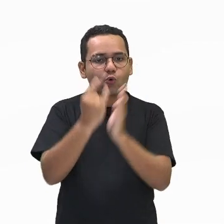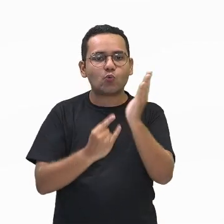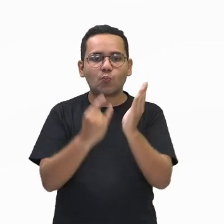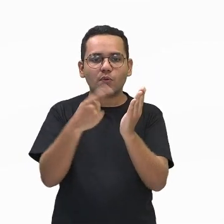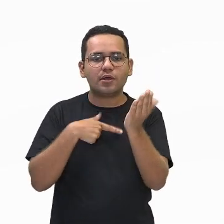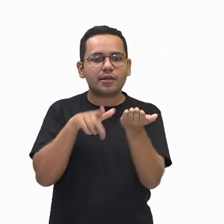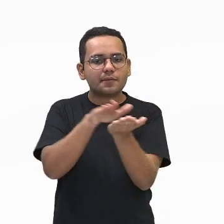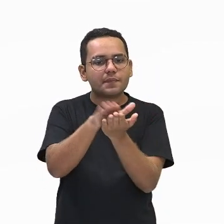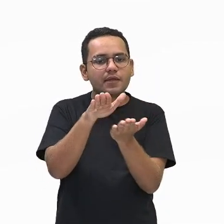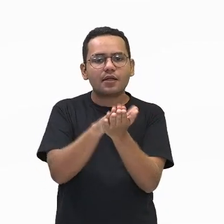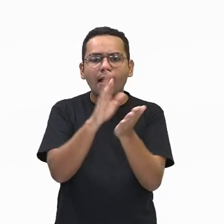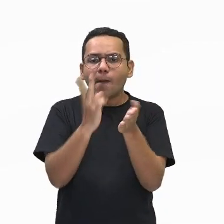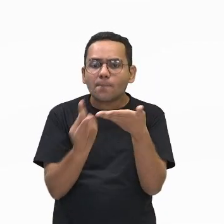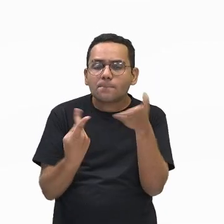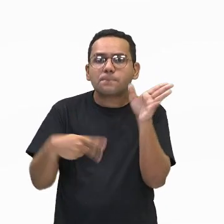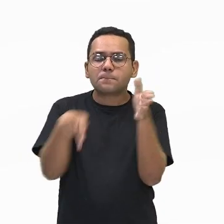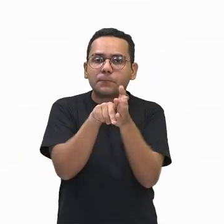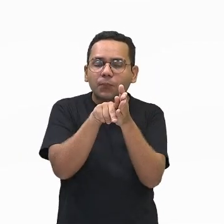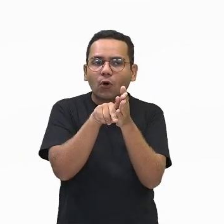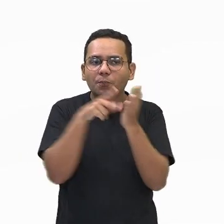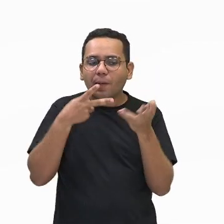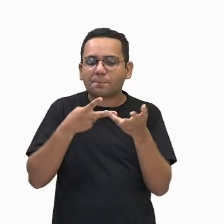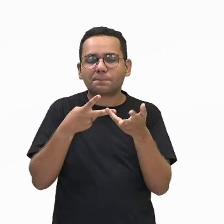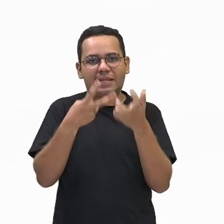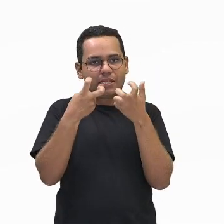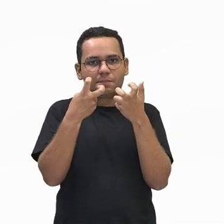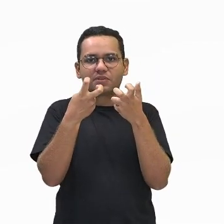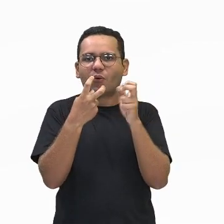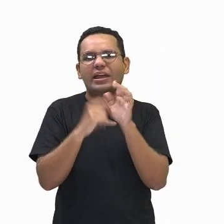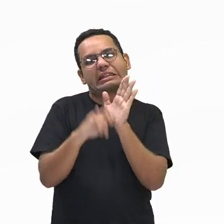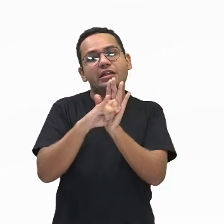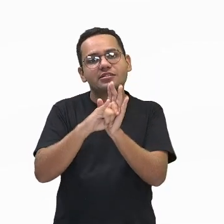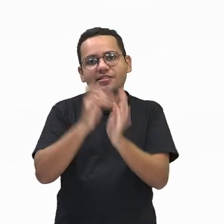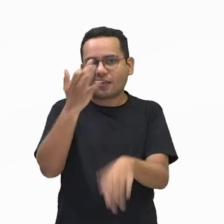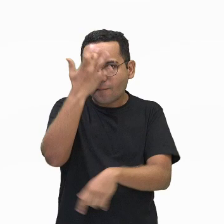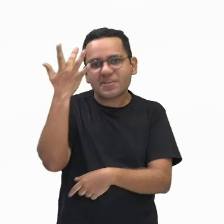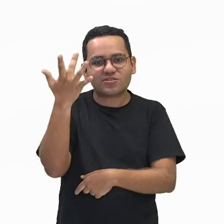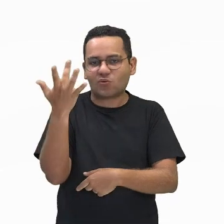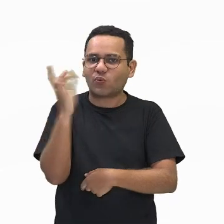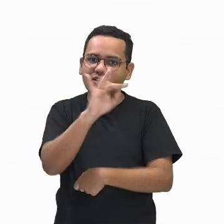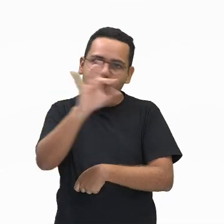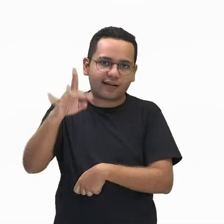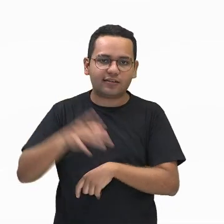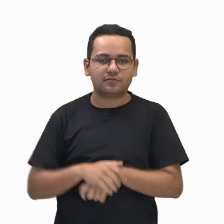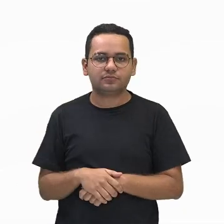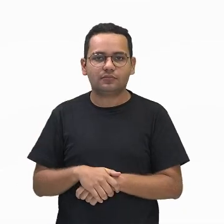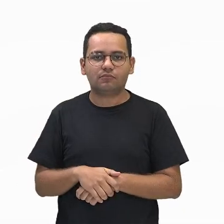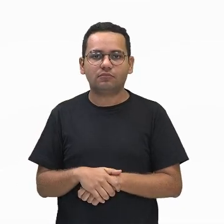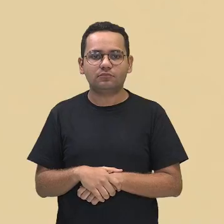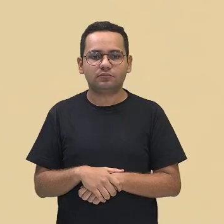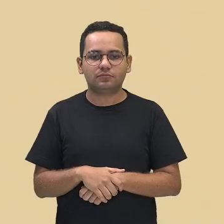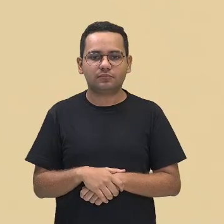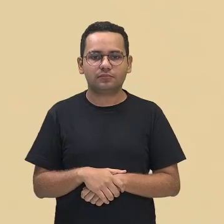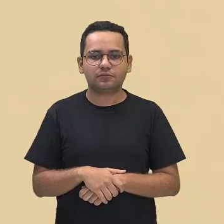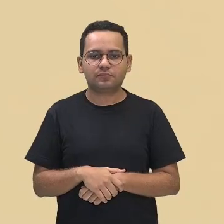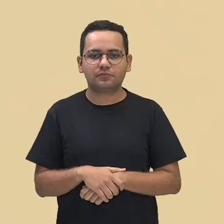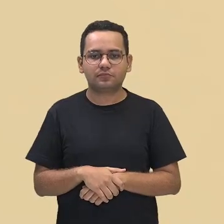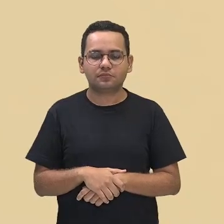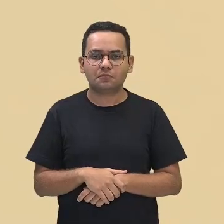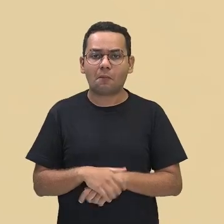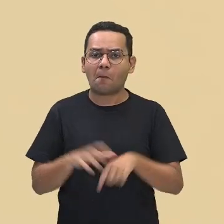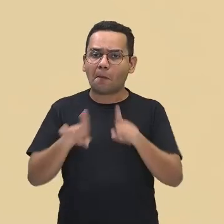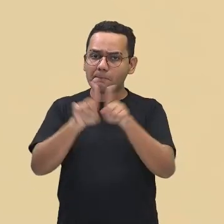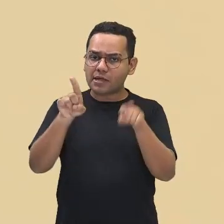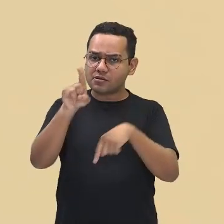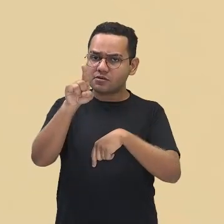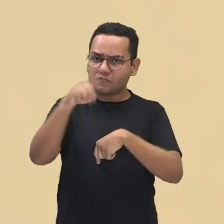documento emitido para confirmar a identificação das pessoas. Então, a partir do momento que você nasce, você